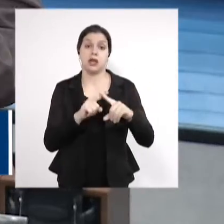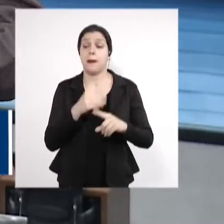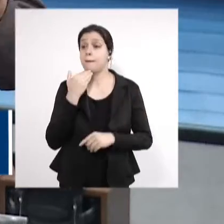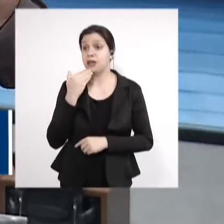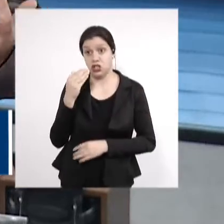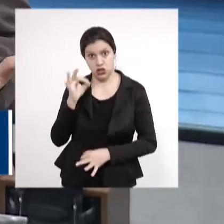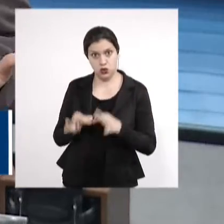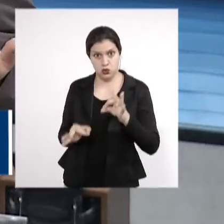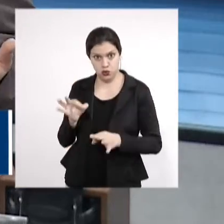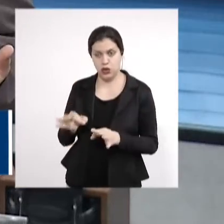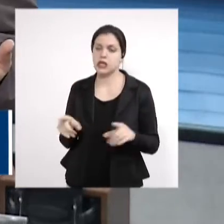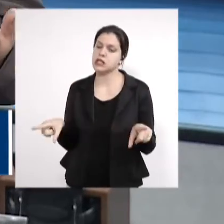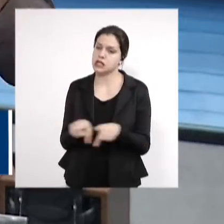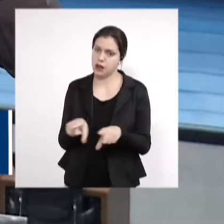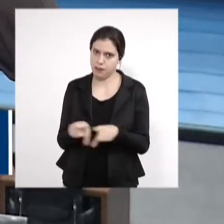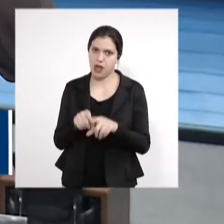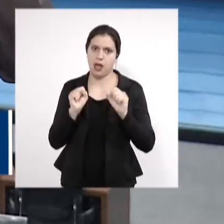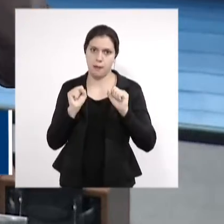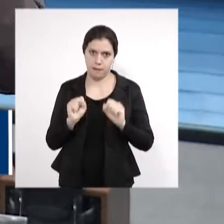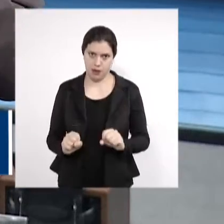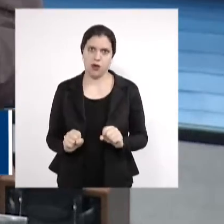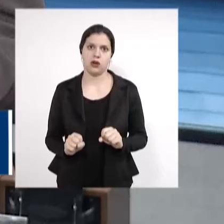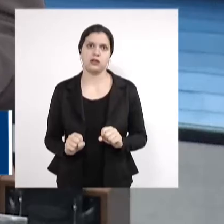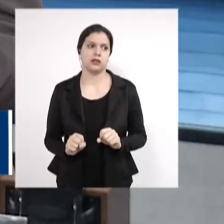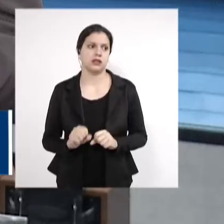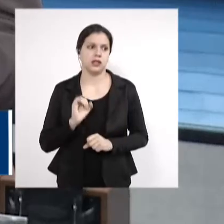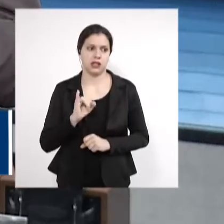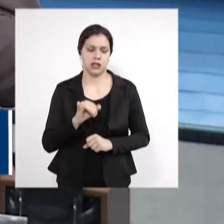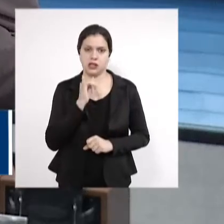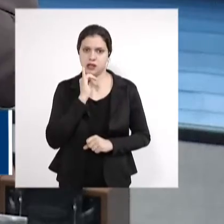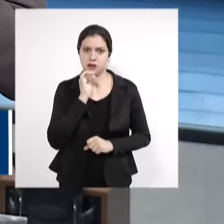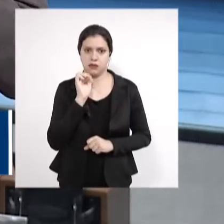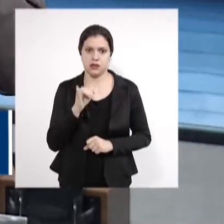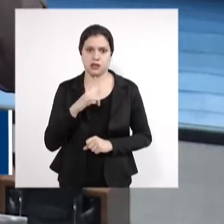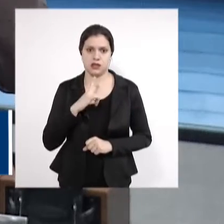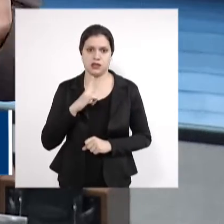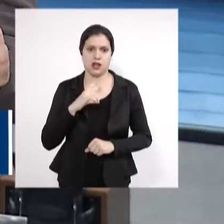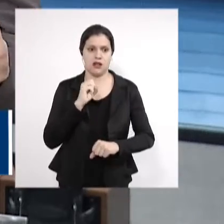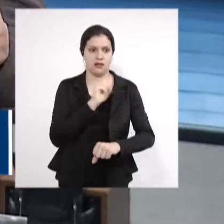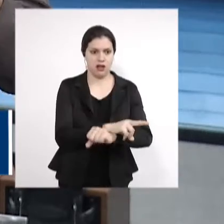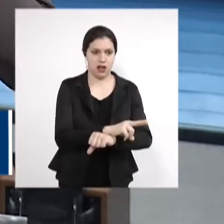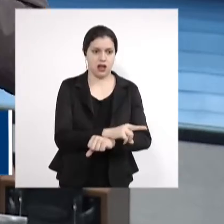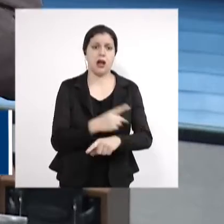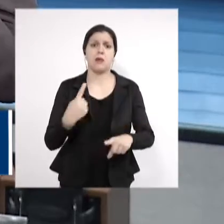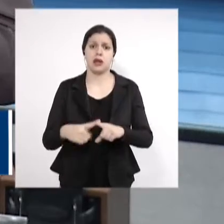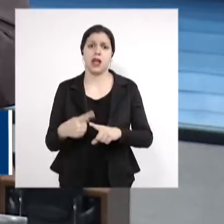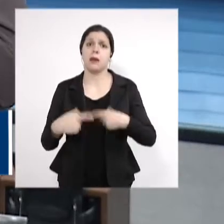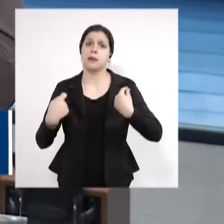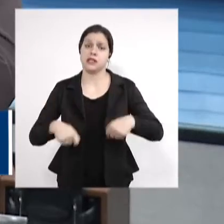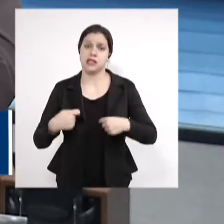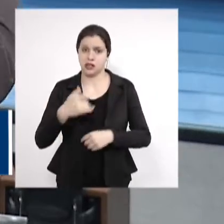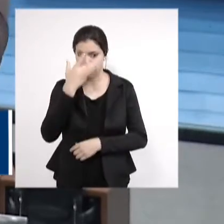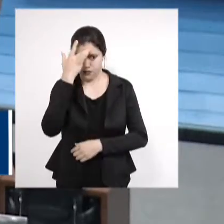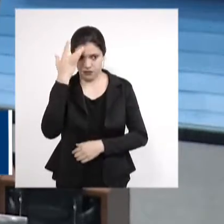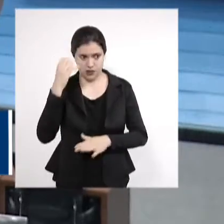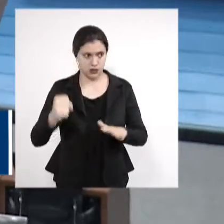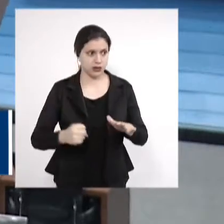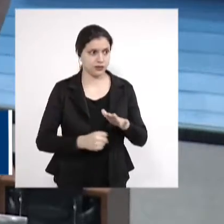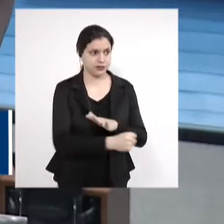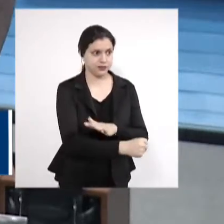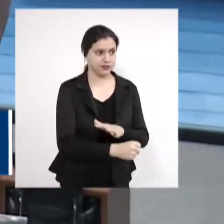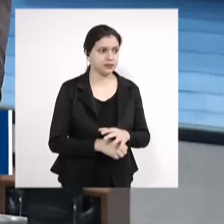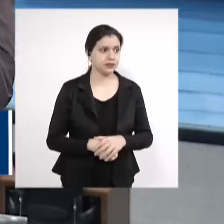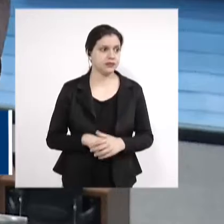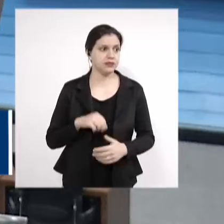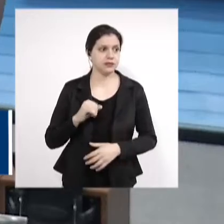que é o entendimento do Tribunal de Justiça? Se eu tenho uma vaga, é porque eu estou precisando de alguém lá. Então, essa pessoa ir para essa